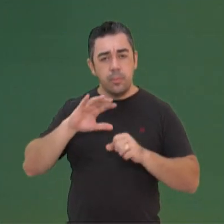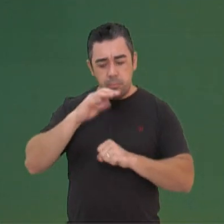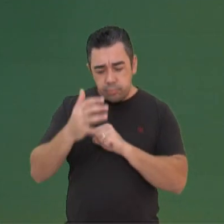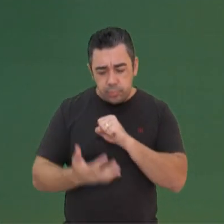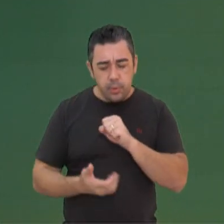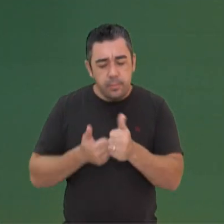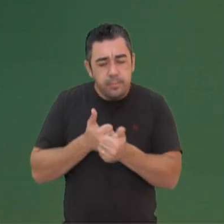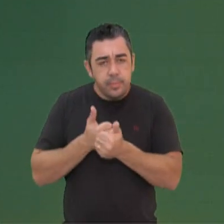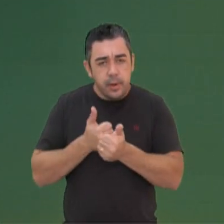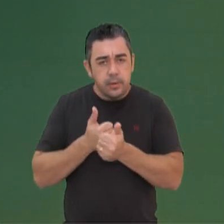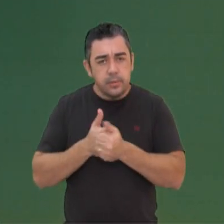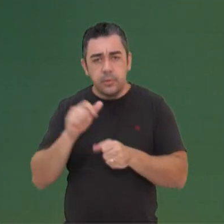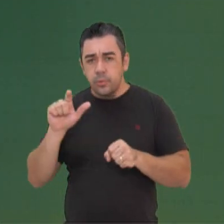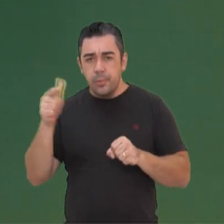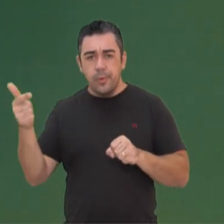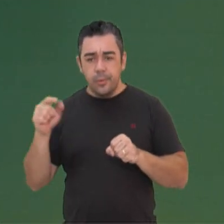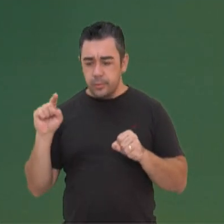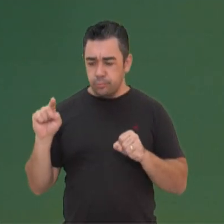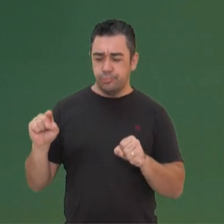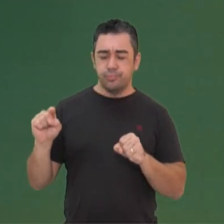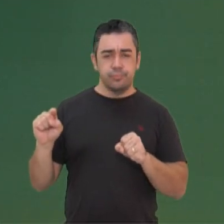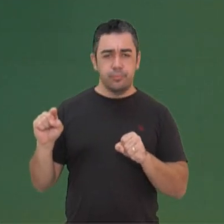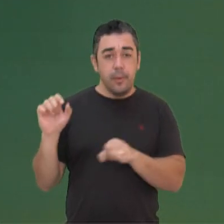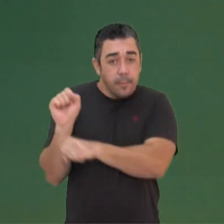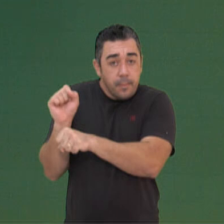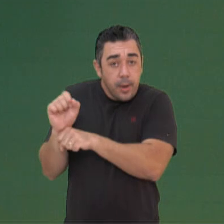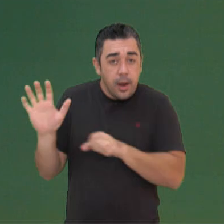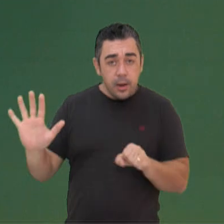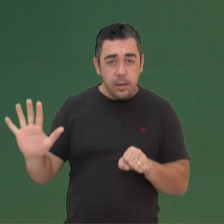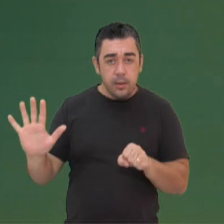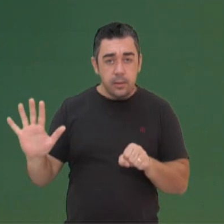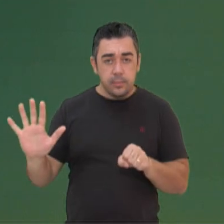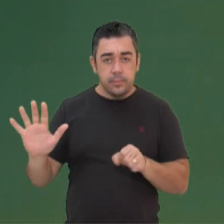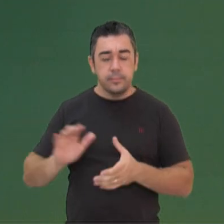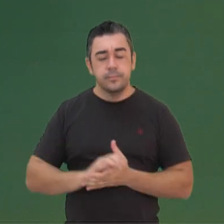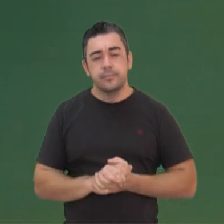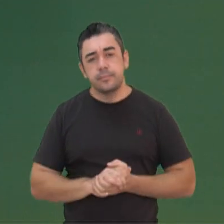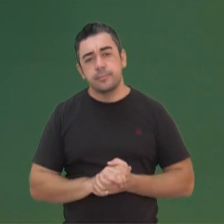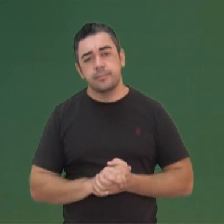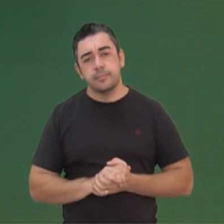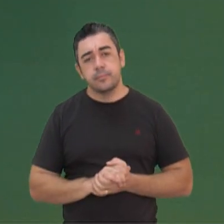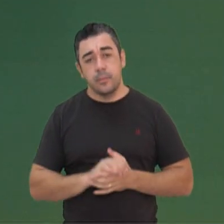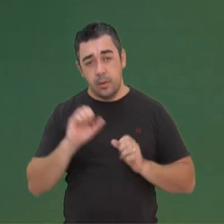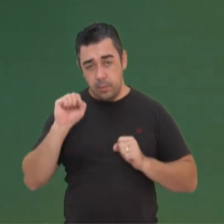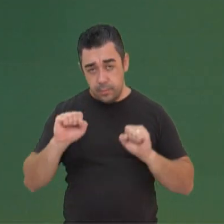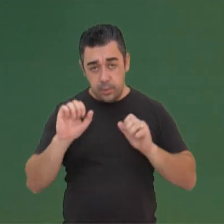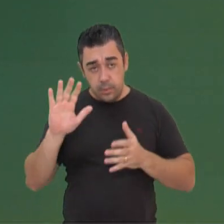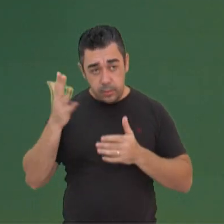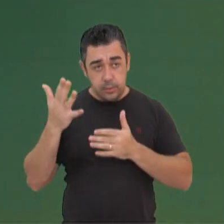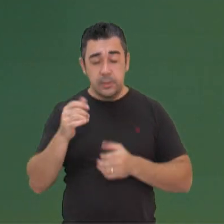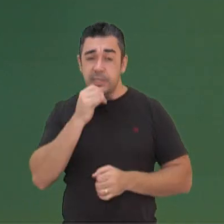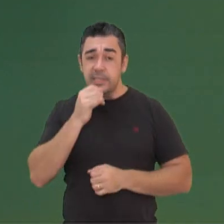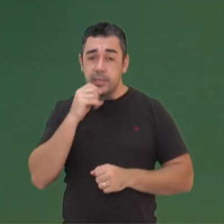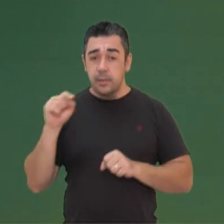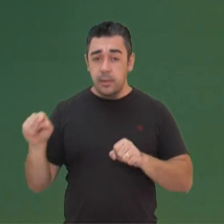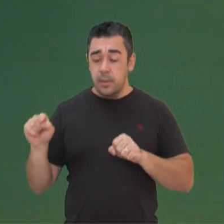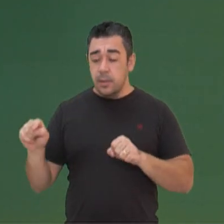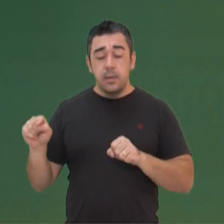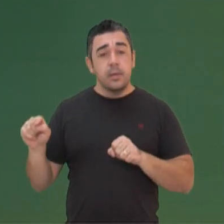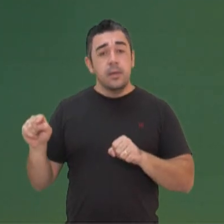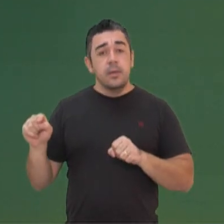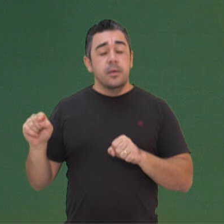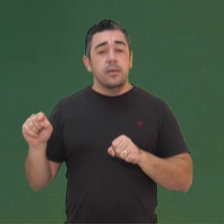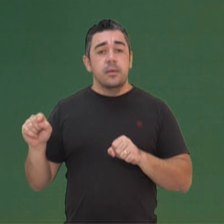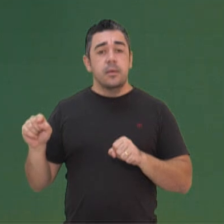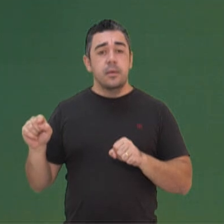elétrico de uma outra carga que está naquele local. O que pode ocorrer, caso você